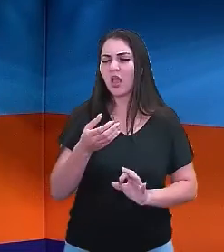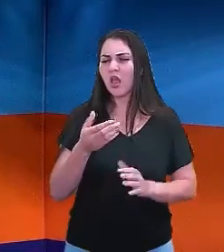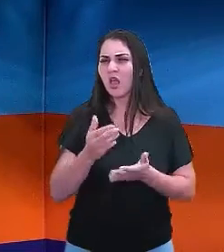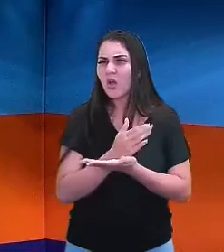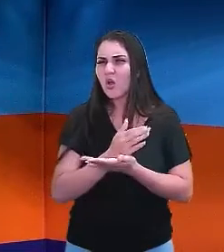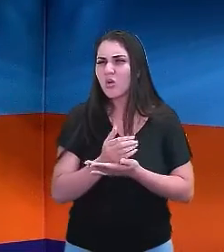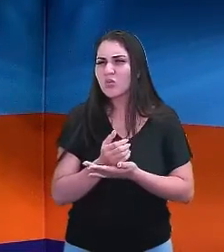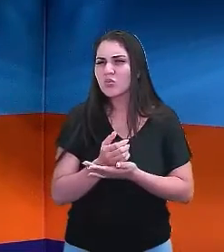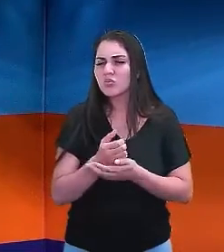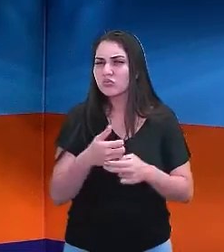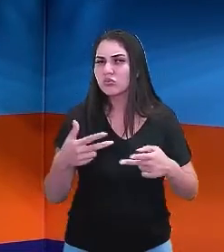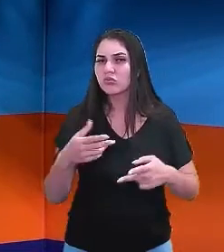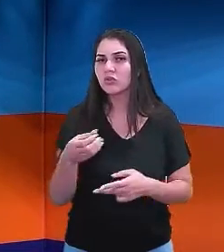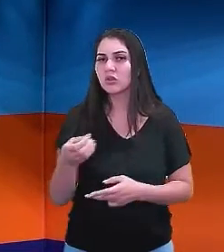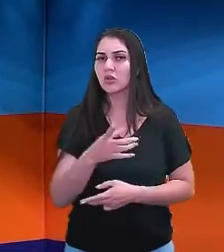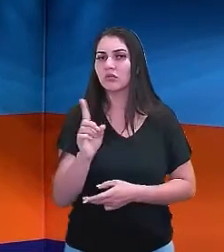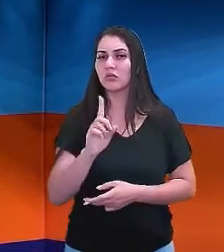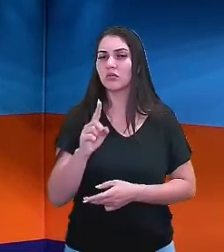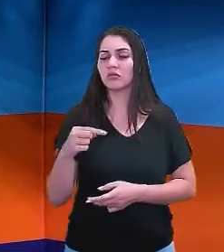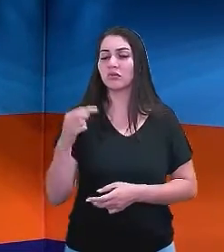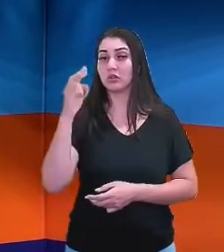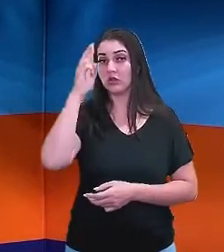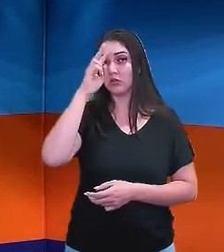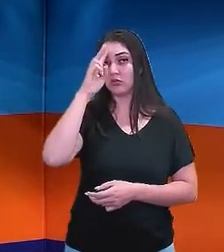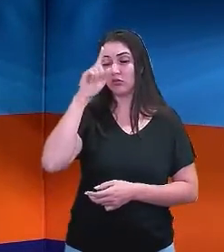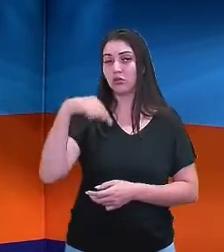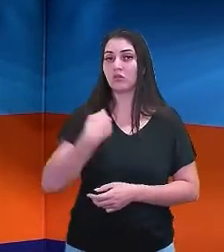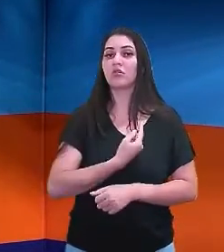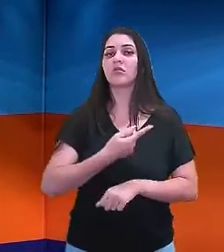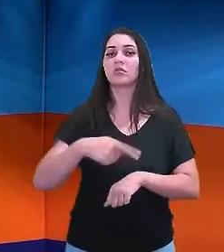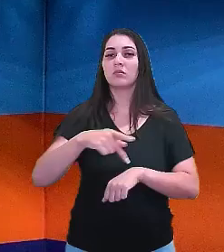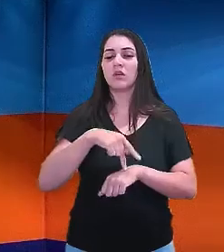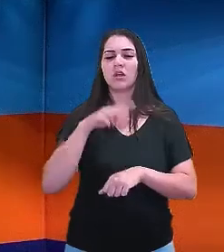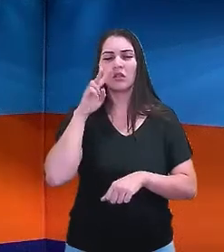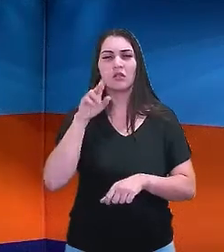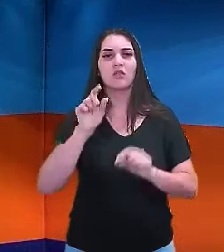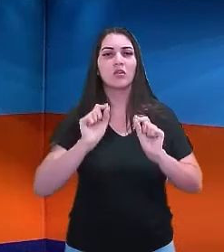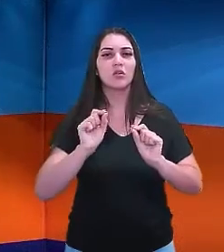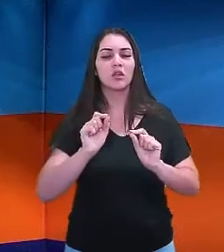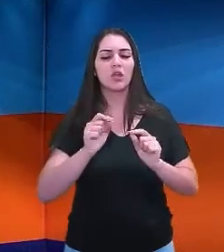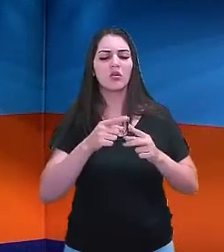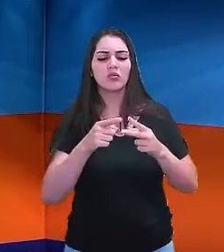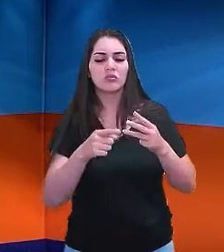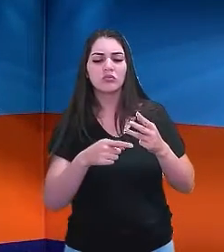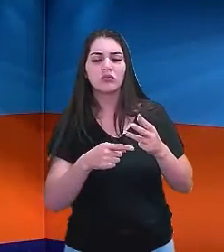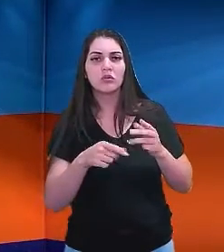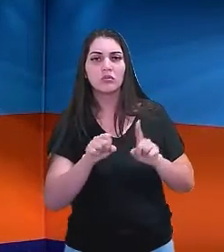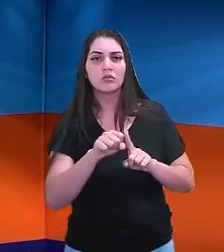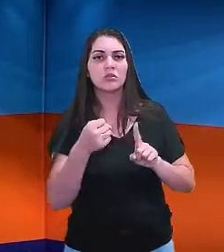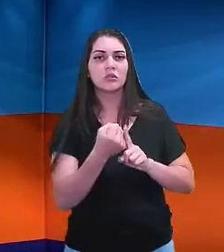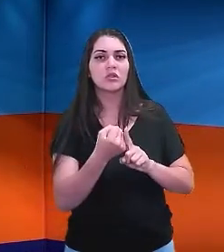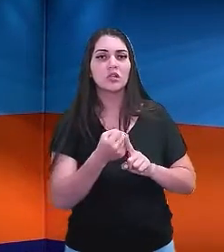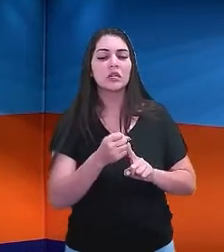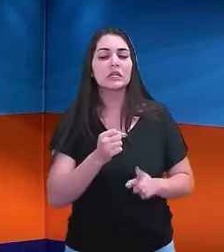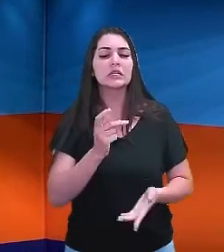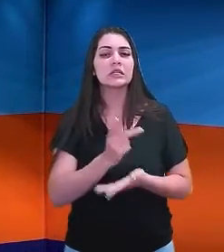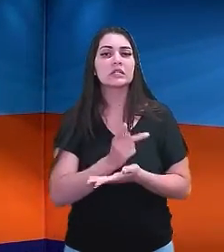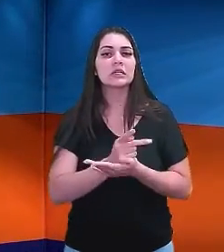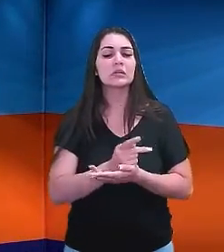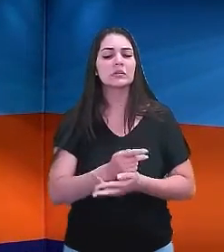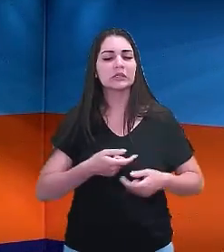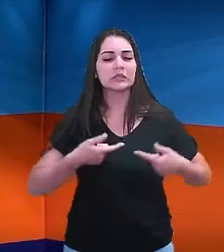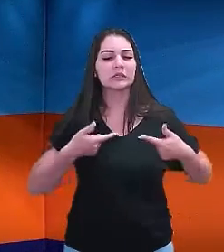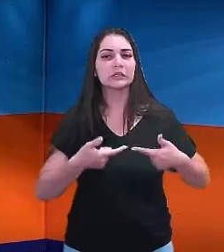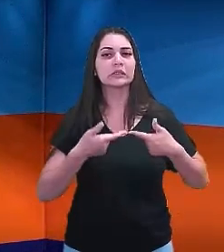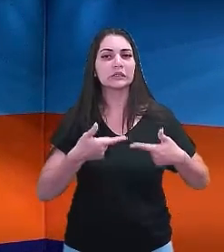Na história do nosso país a gente vê, as classes sociais, elas sempre defenderam uma representatividade